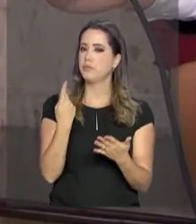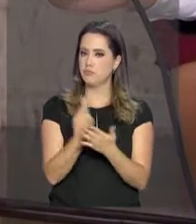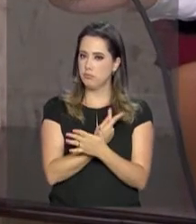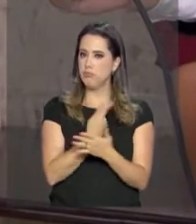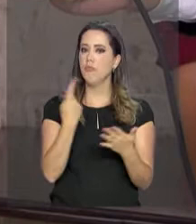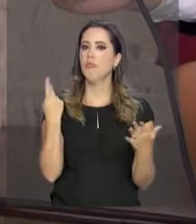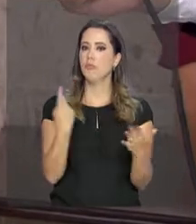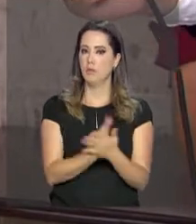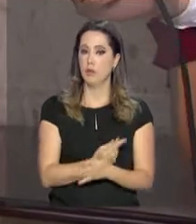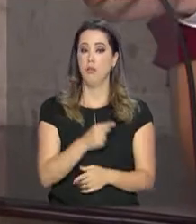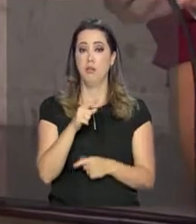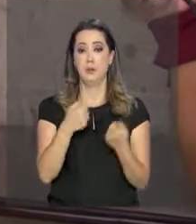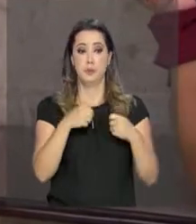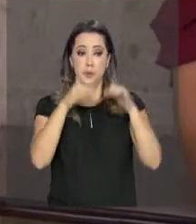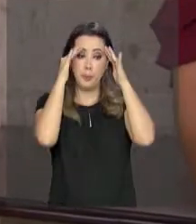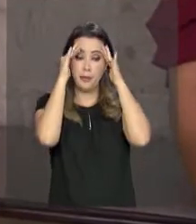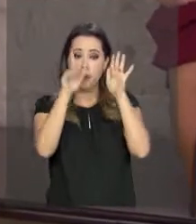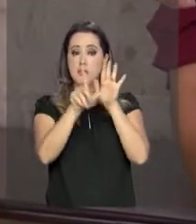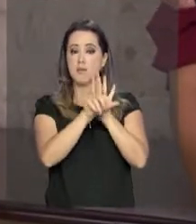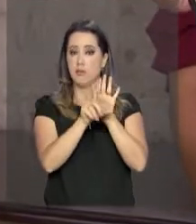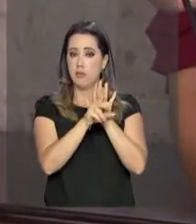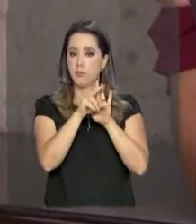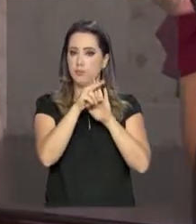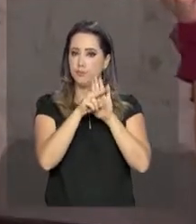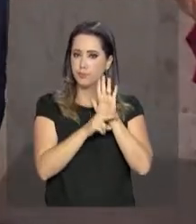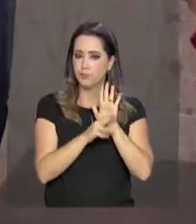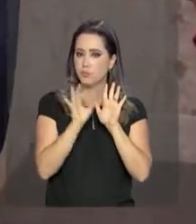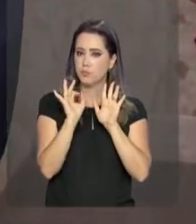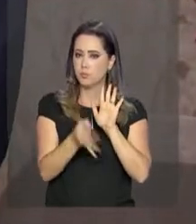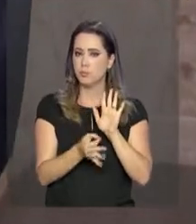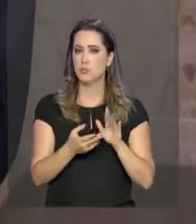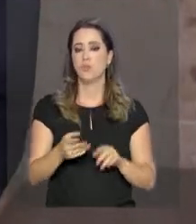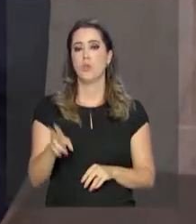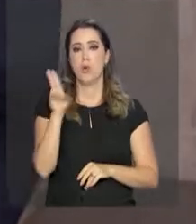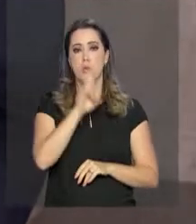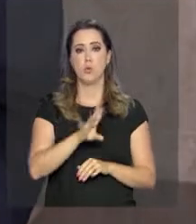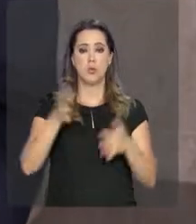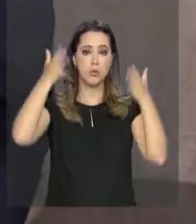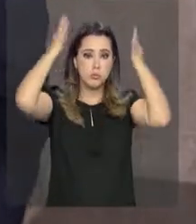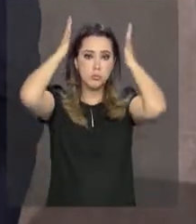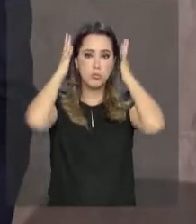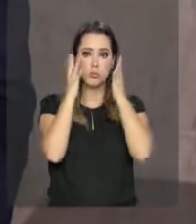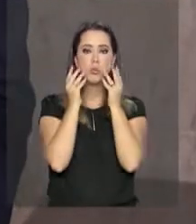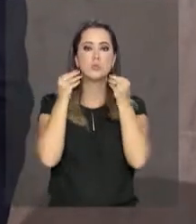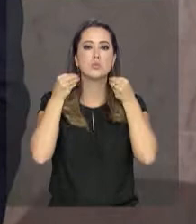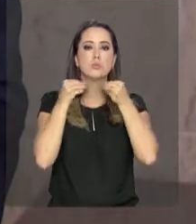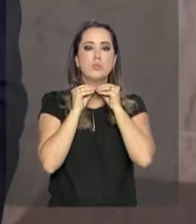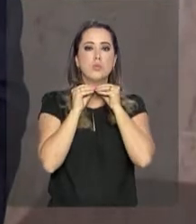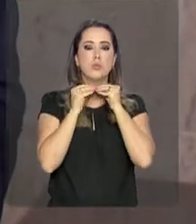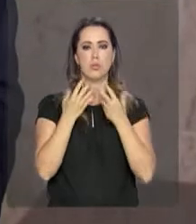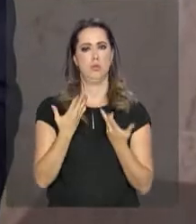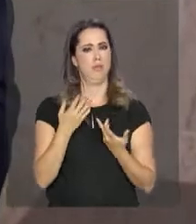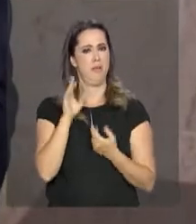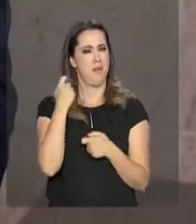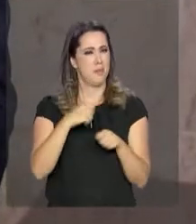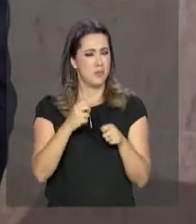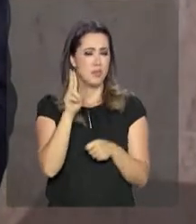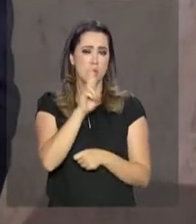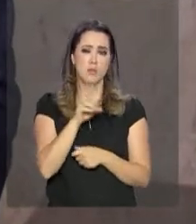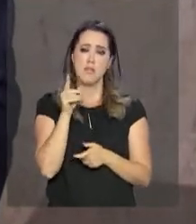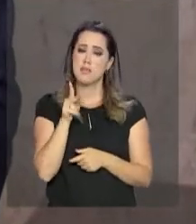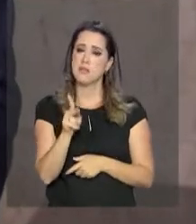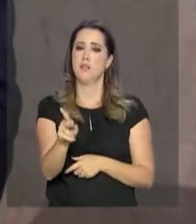né? De você não seguir a velocidade no trânsito, usar o capacete. Eu acho que cada coisa, né? como